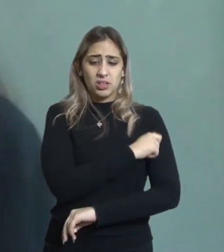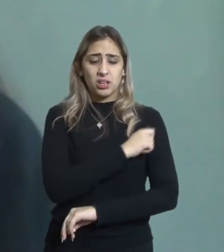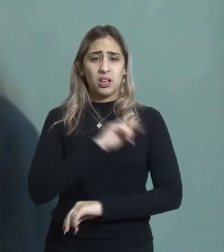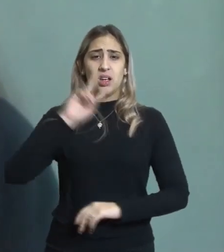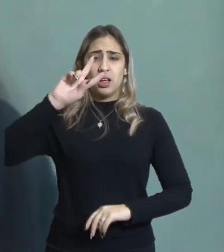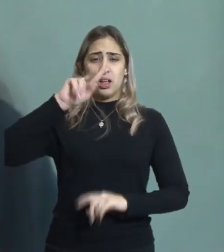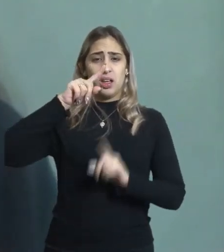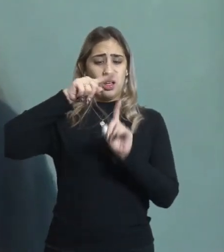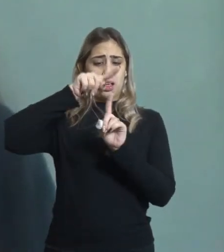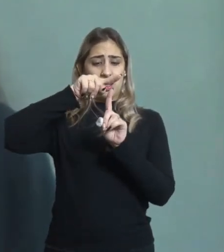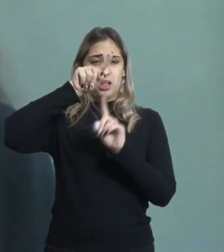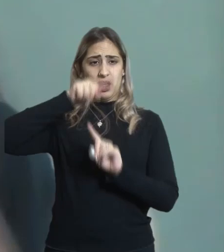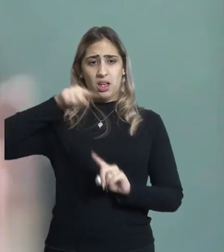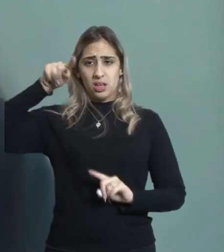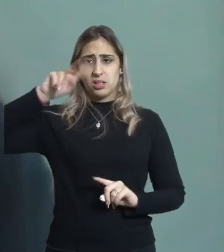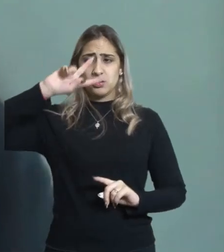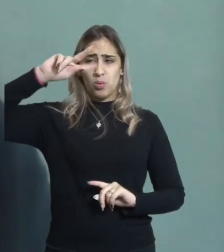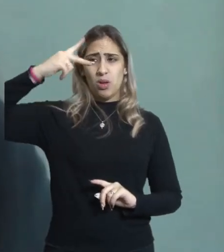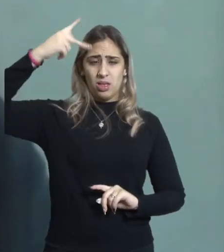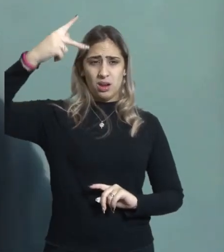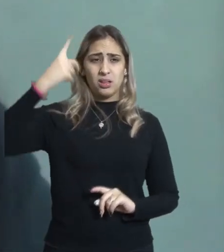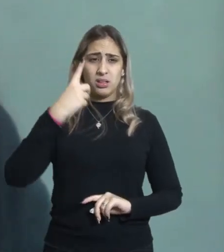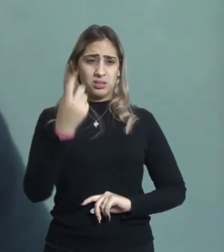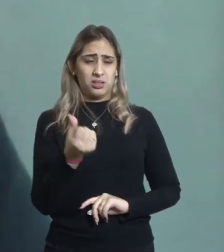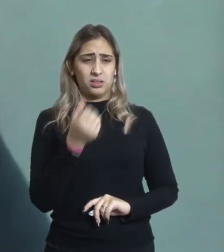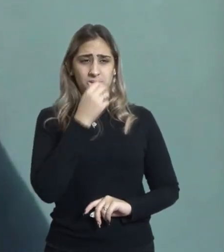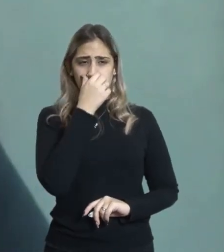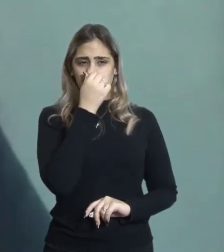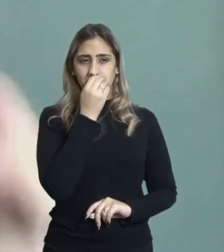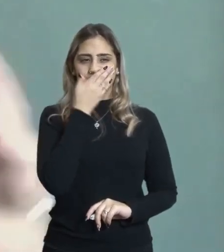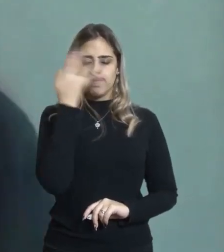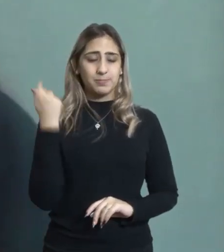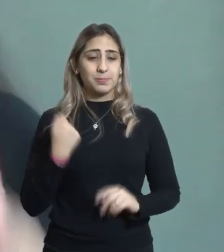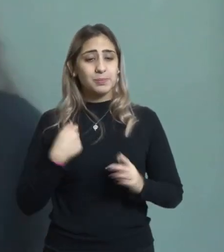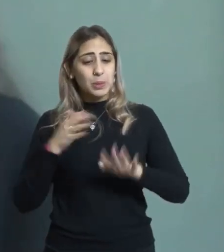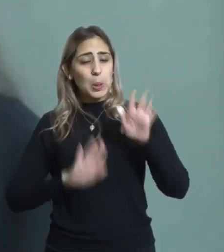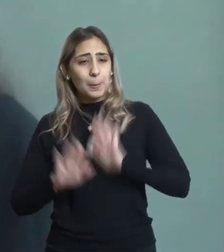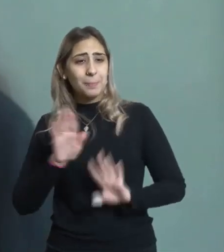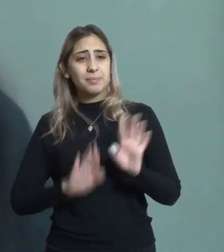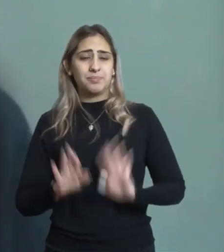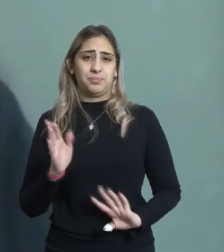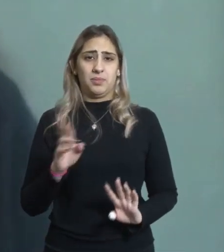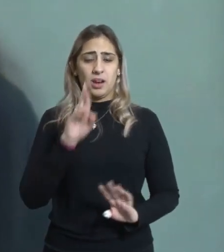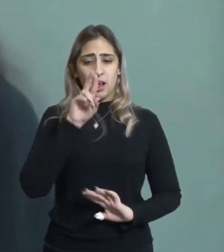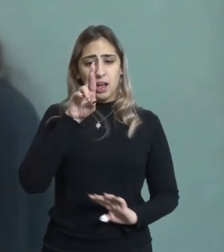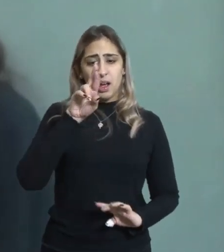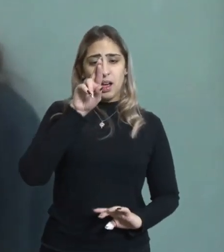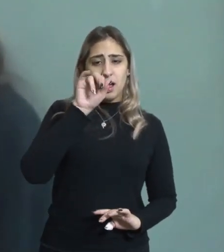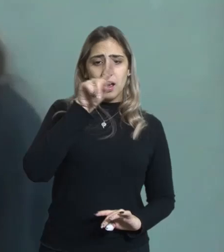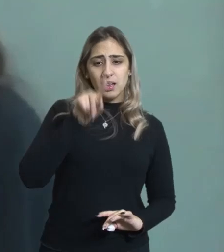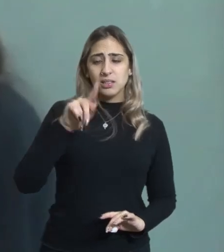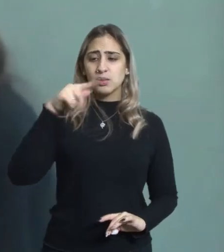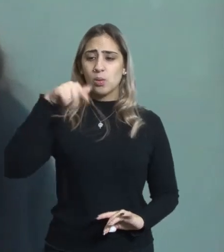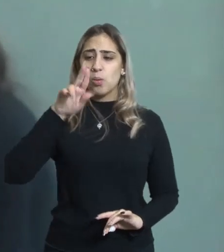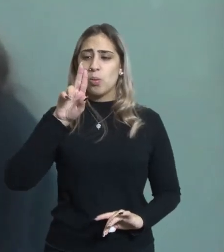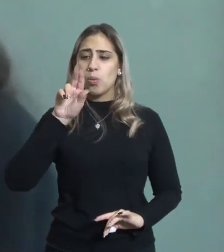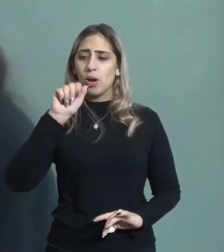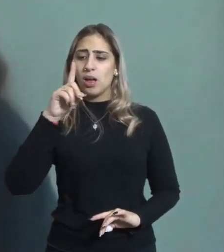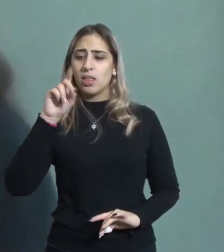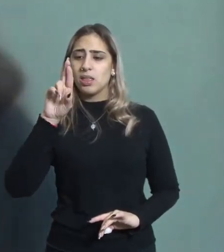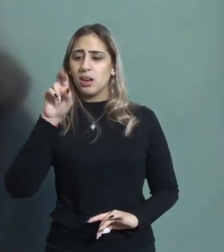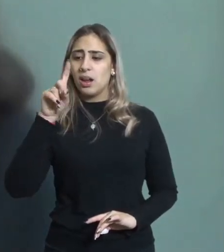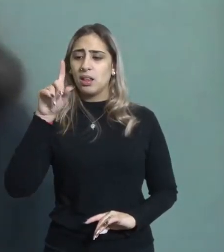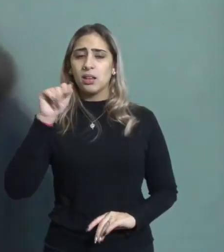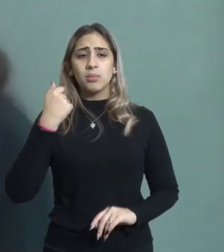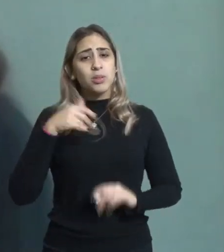16, ele escreveu por extenso, R-A-I-Z, raiz quadrada. E a gente sabe que a raiz quadrada de 16 não é